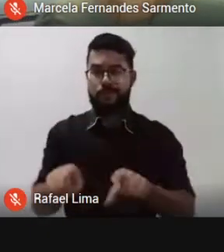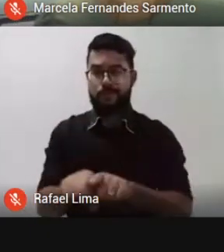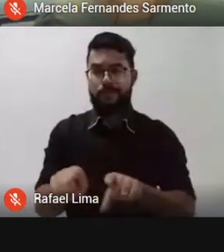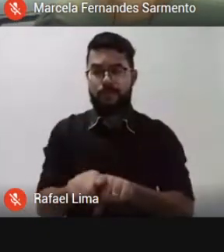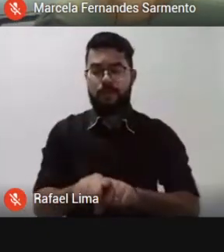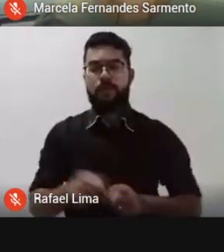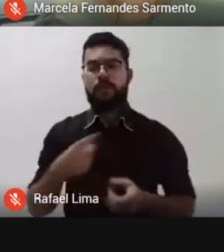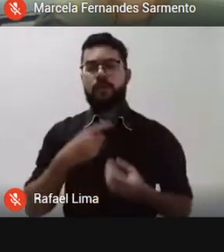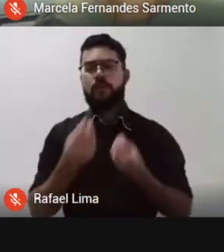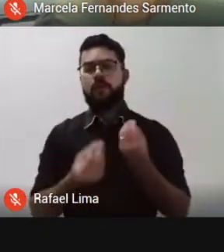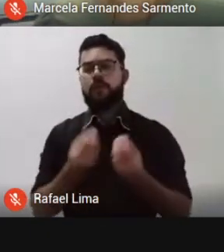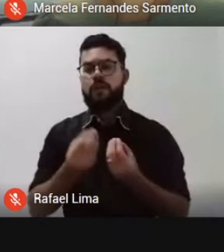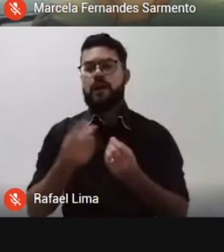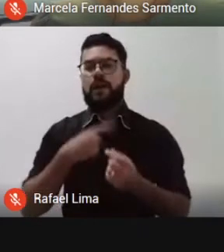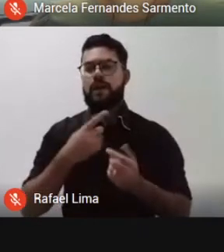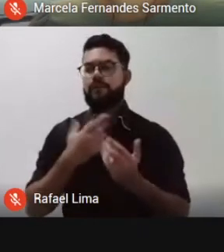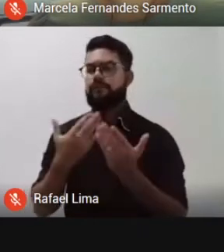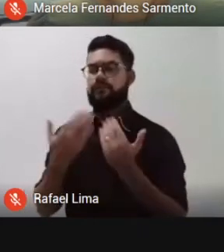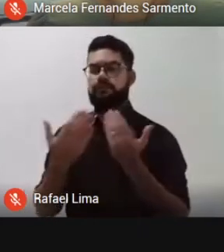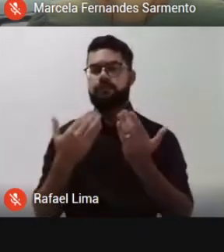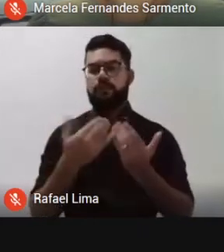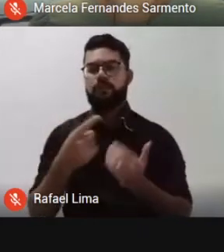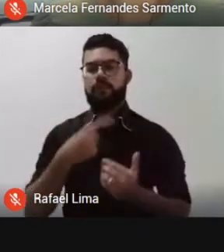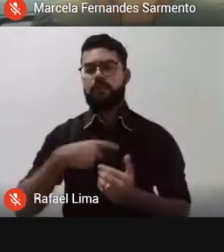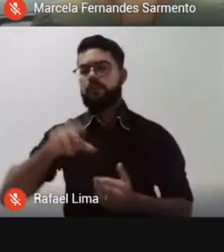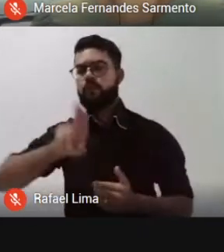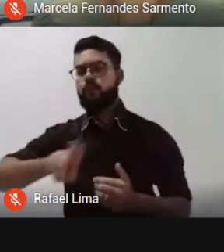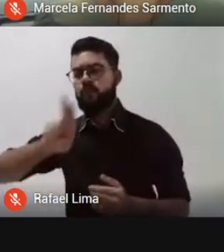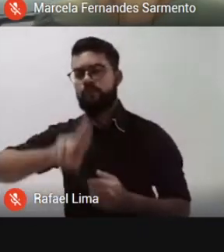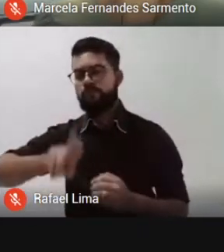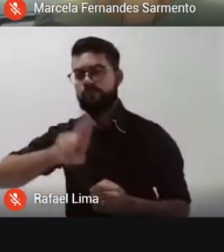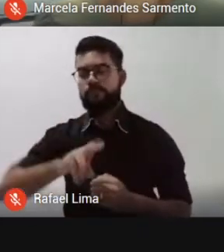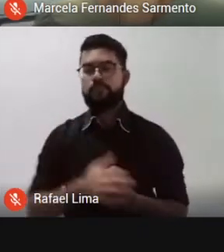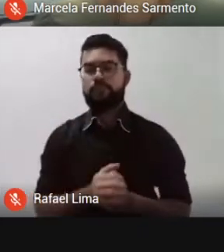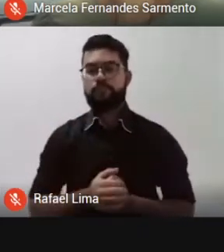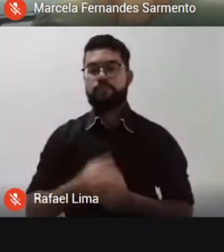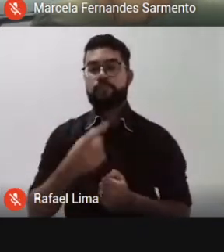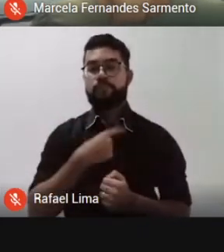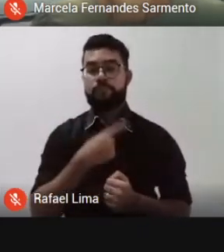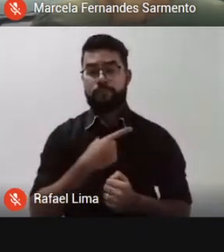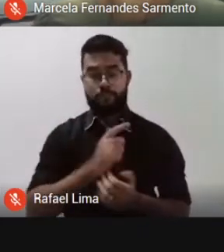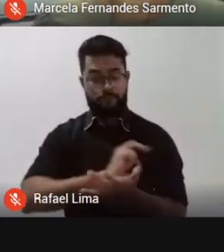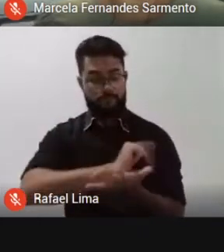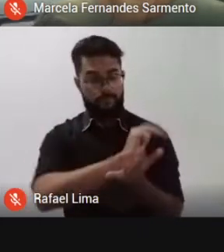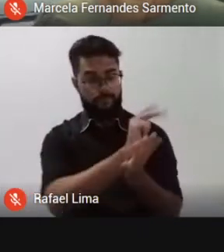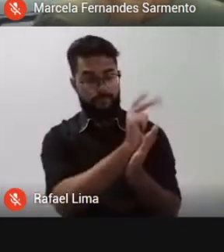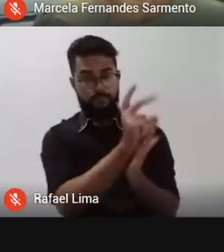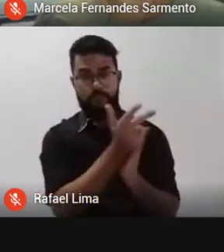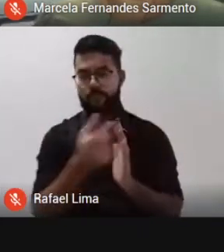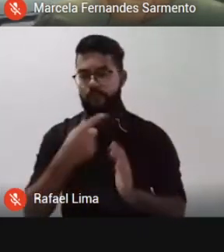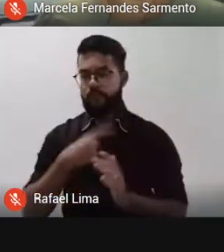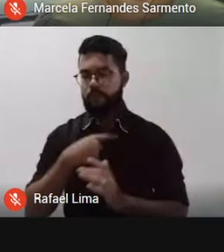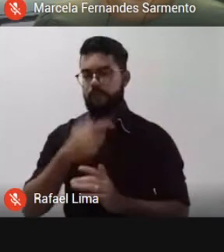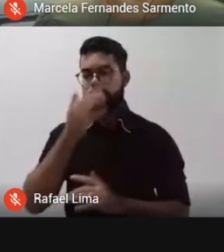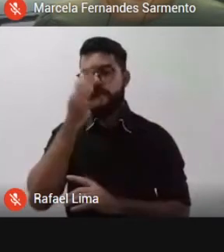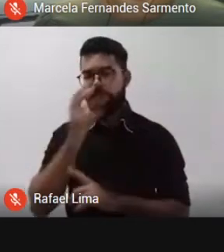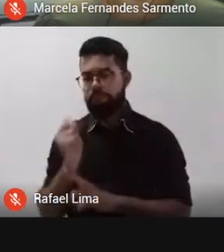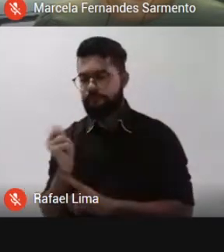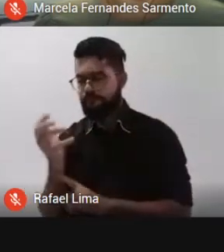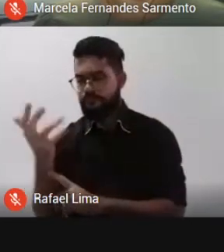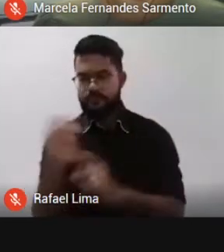para conversa, uma área para lanches rápidos. A gente tem várias jardineiras espalhadas, né? Porque quem não ama verde, né,